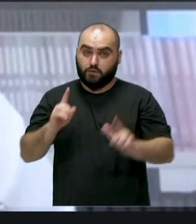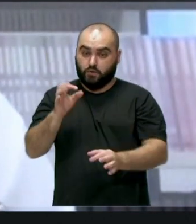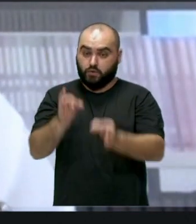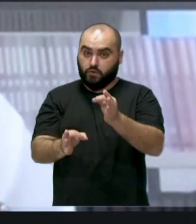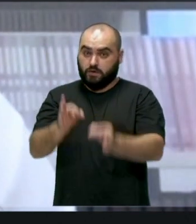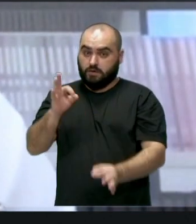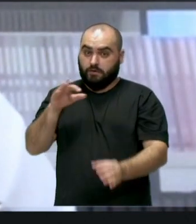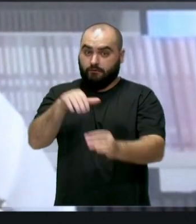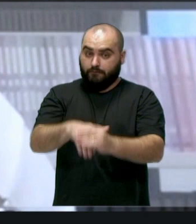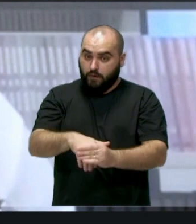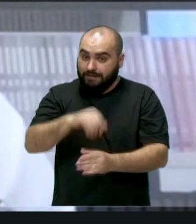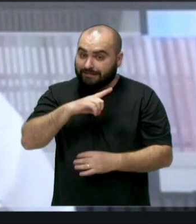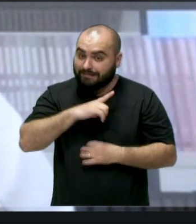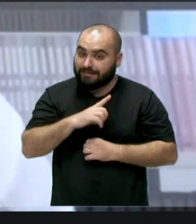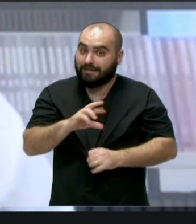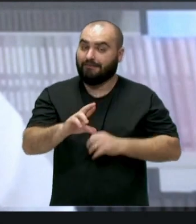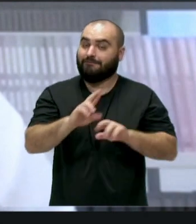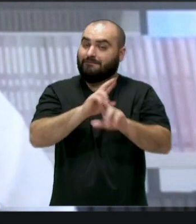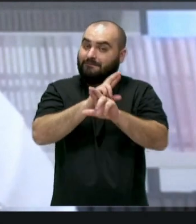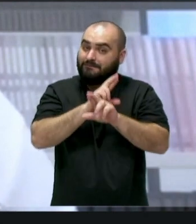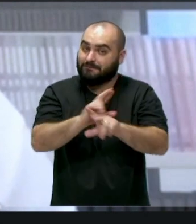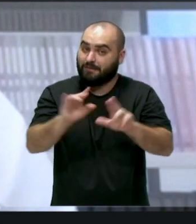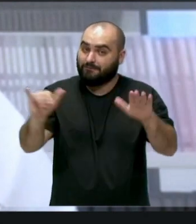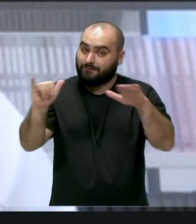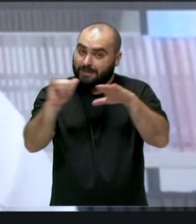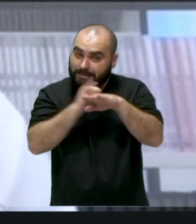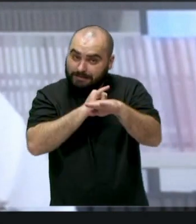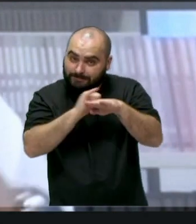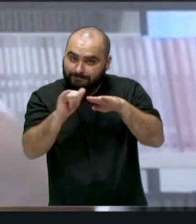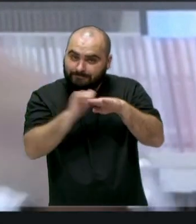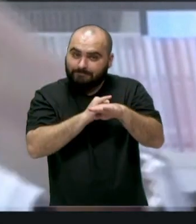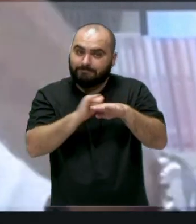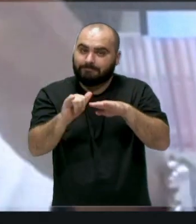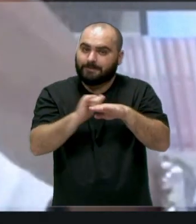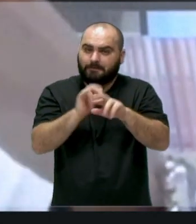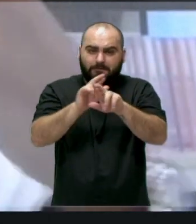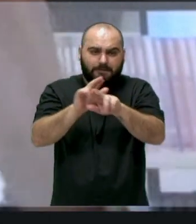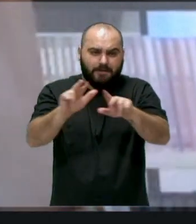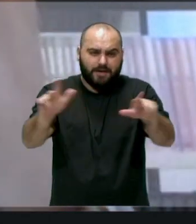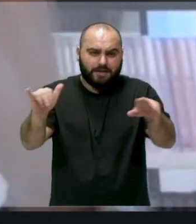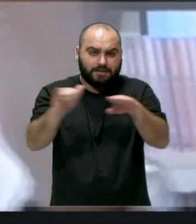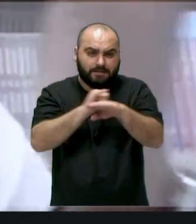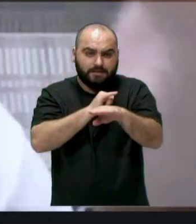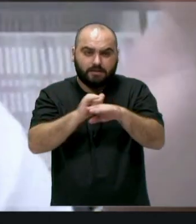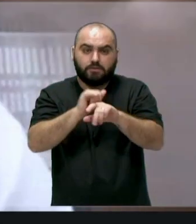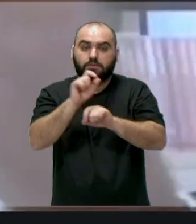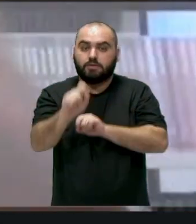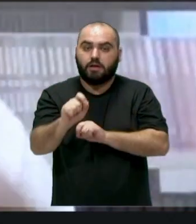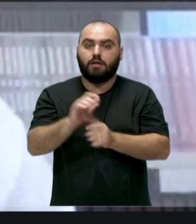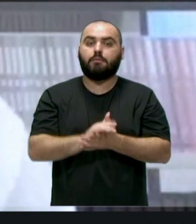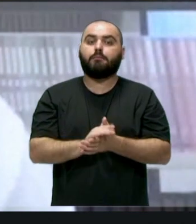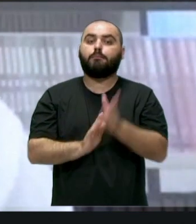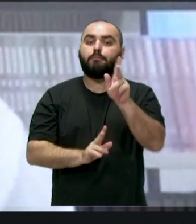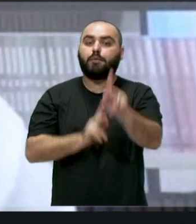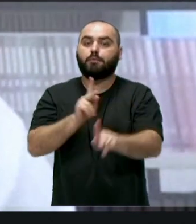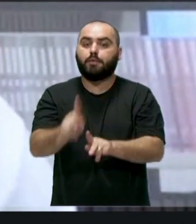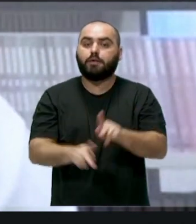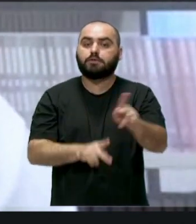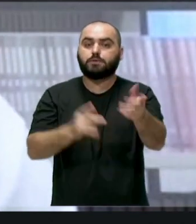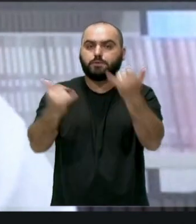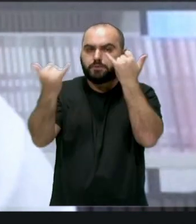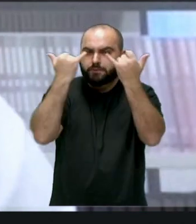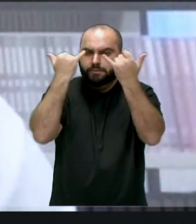ela tem uma série de estratégias para que a população tenha acesso à